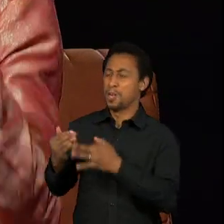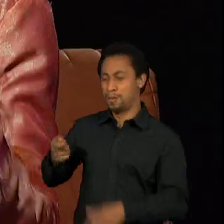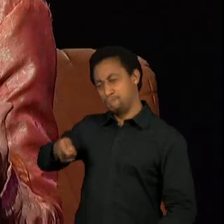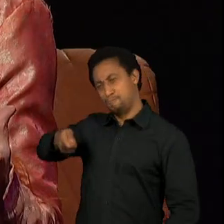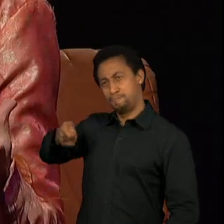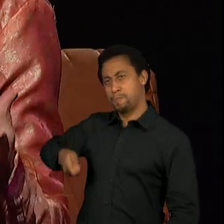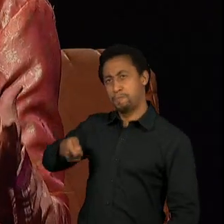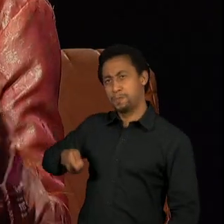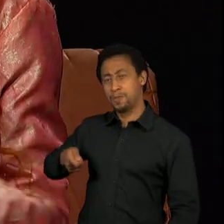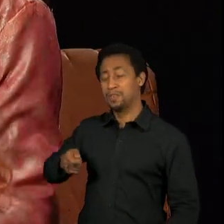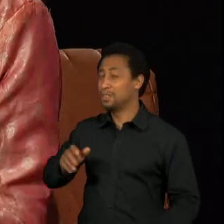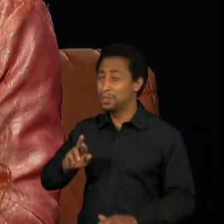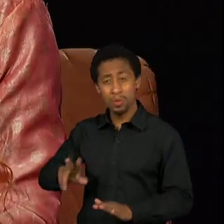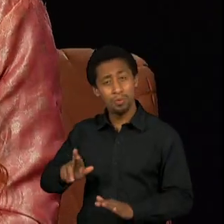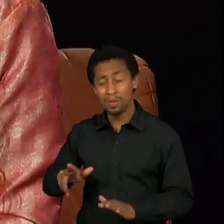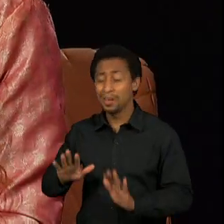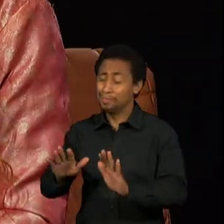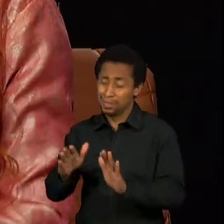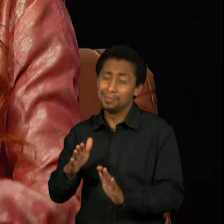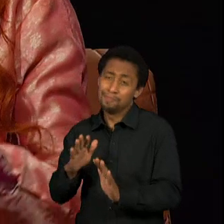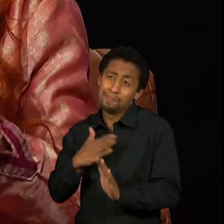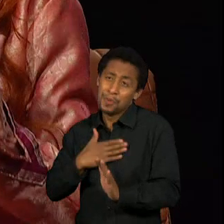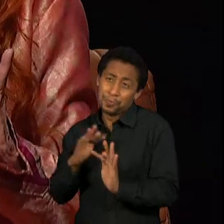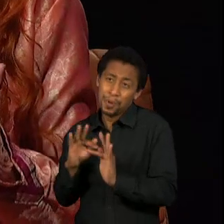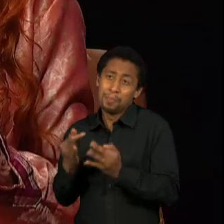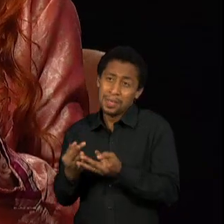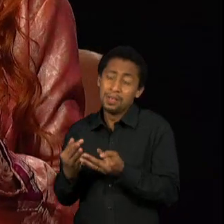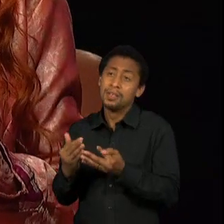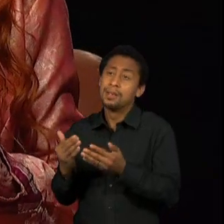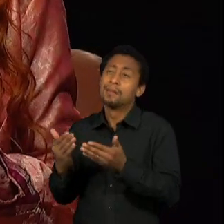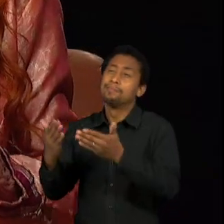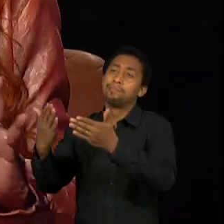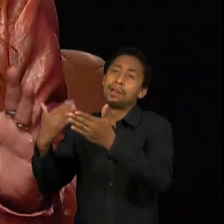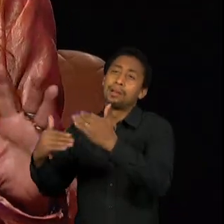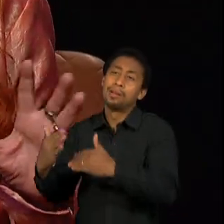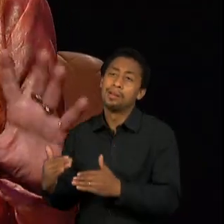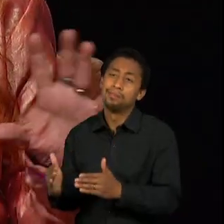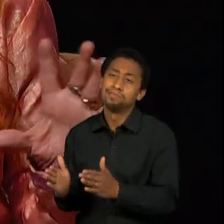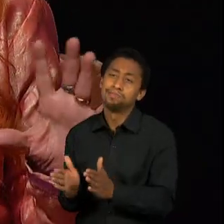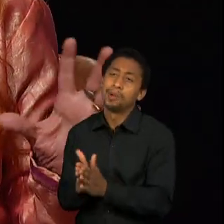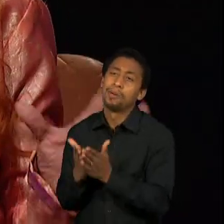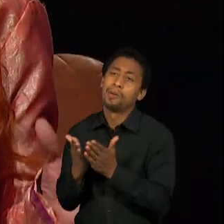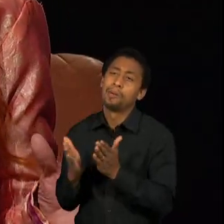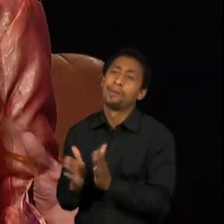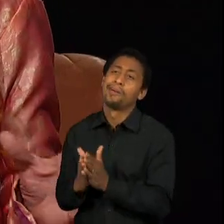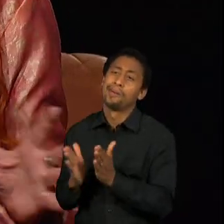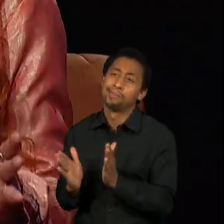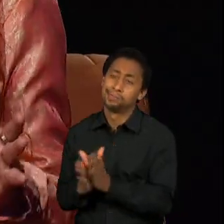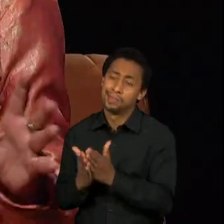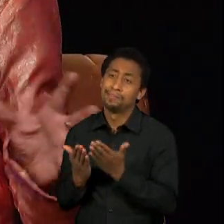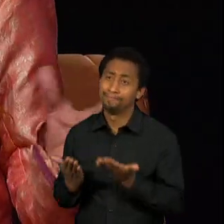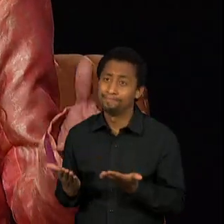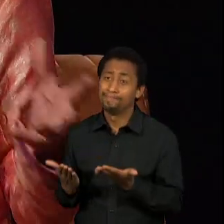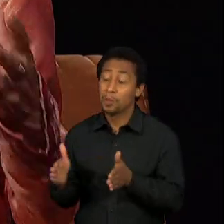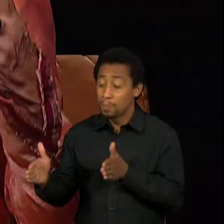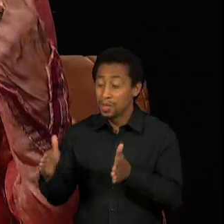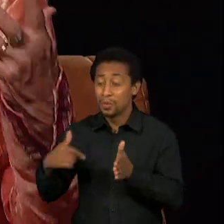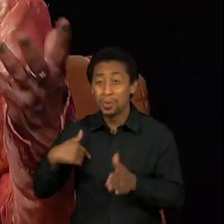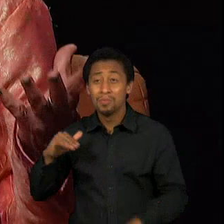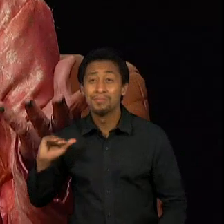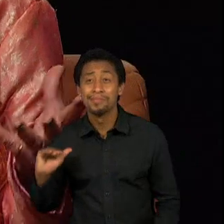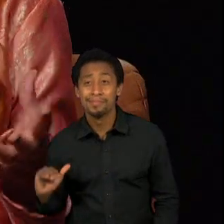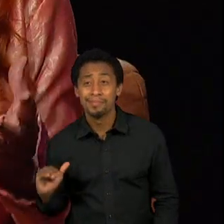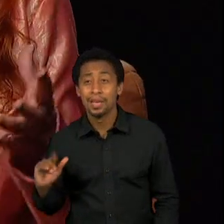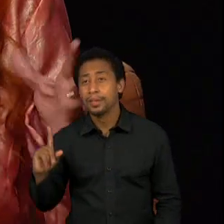que empobreceu. Empobreceu, então a minha infância haviam certas dificuldades. Minha mãe às vezes